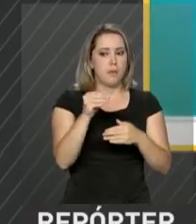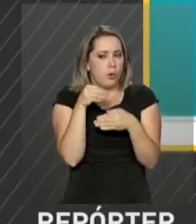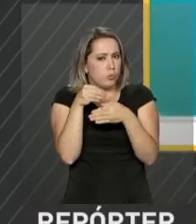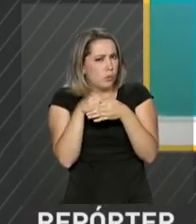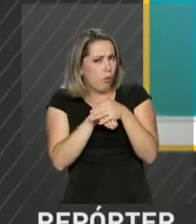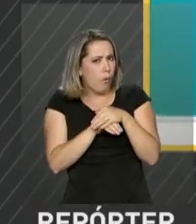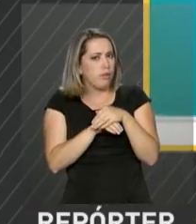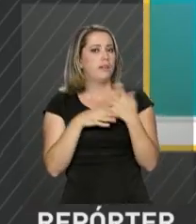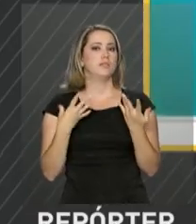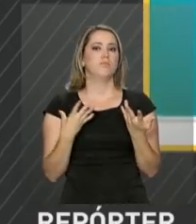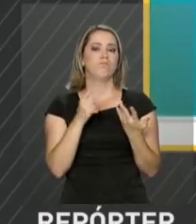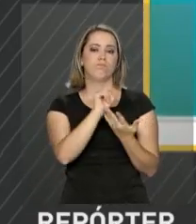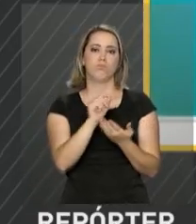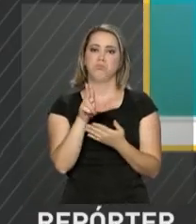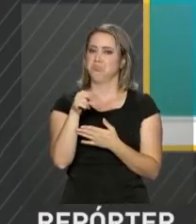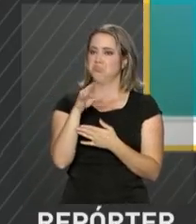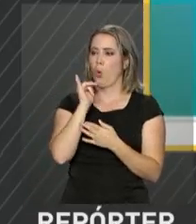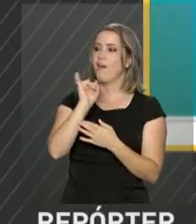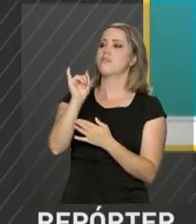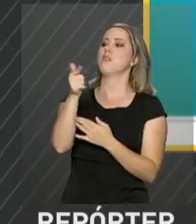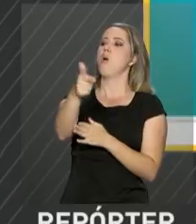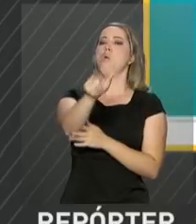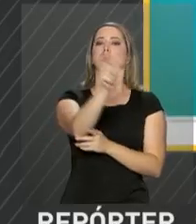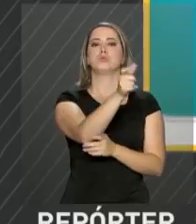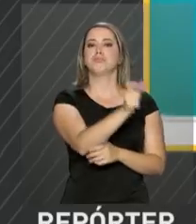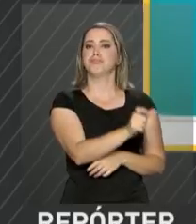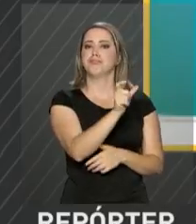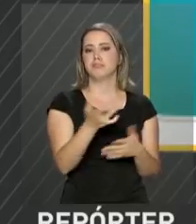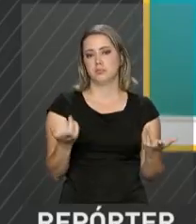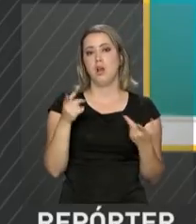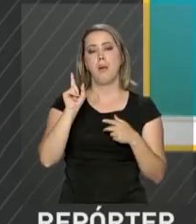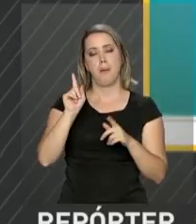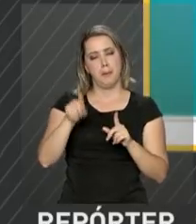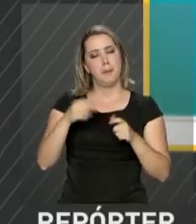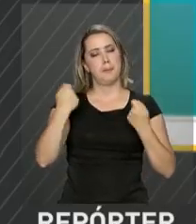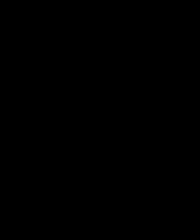terceiros, né? Então, assim, todos os cuidados, né, são importantes nessa hora.